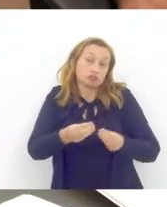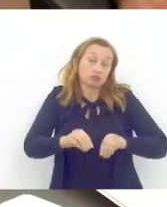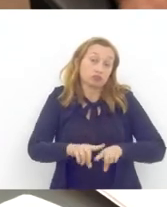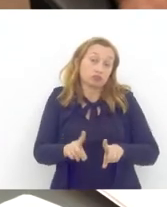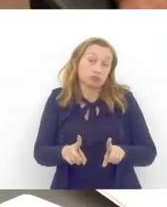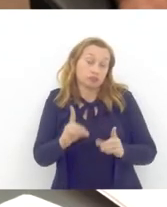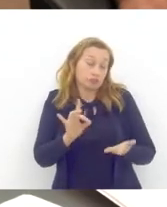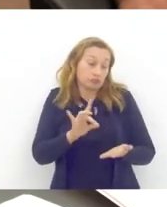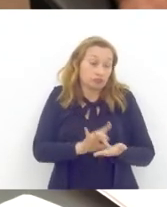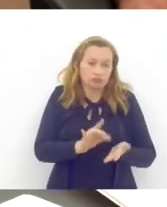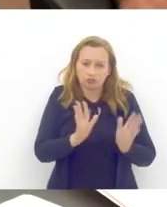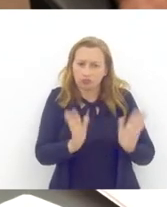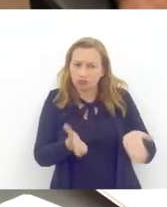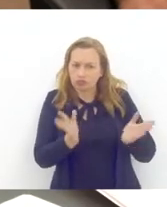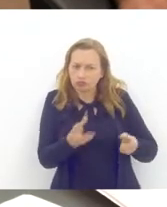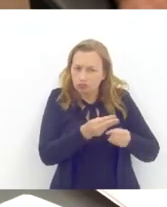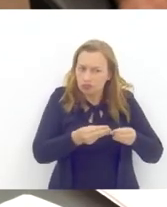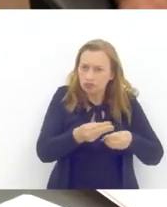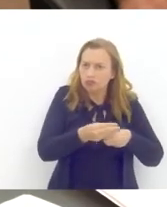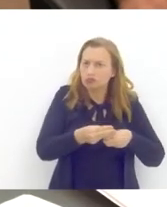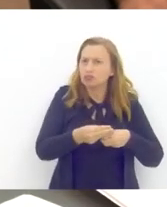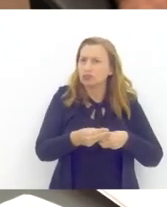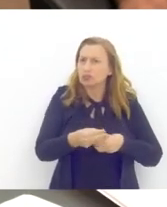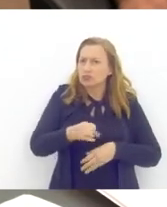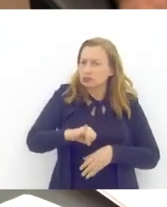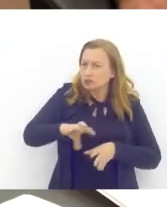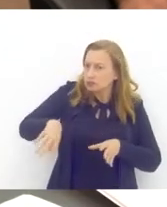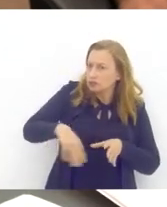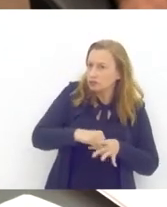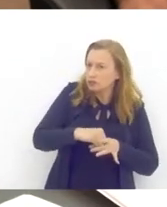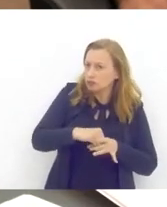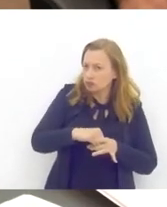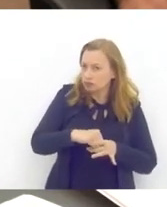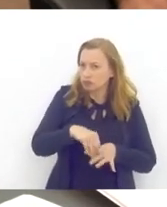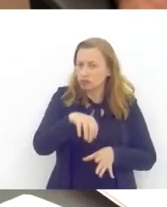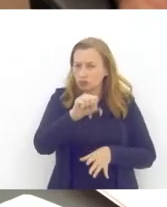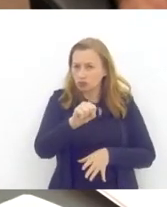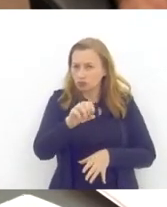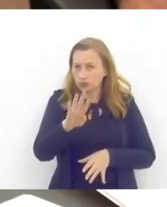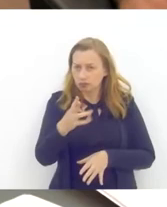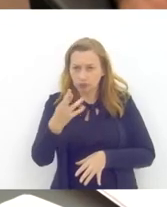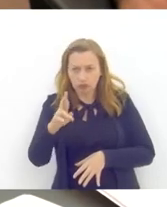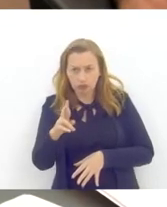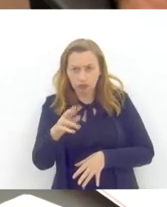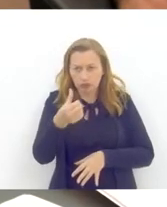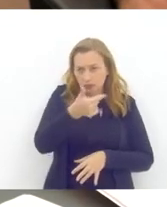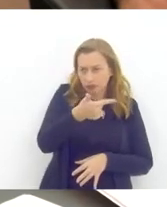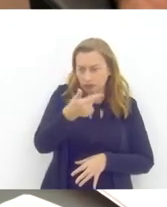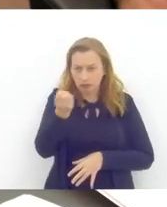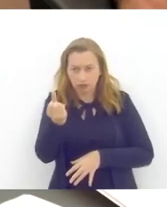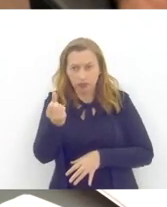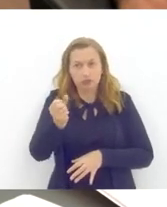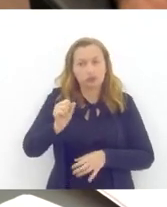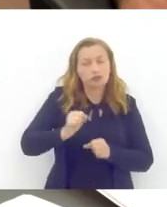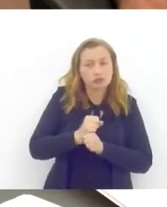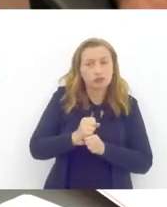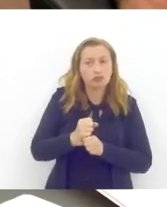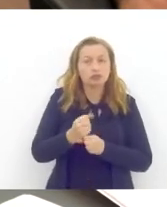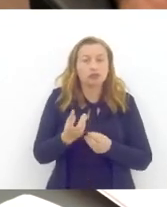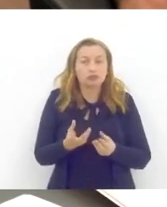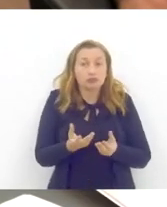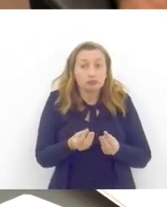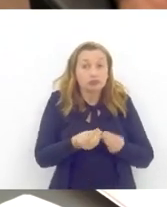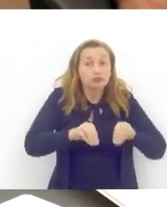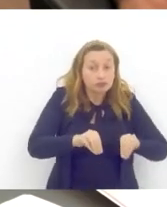realidade atual dos municípios, se a gente incluir 8 bilhões em 26 anos, isso pode quebrar as finanças